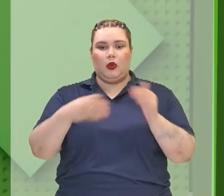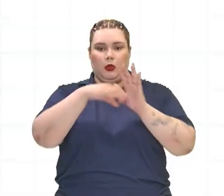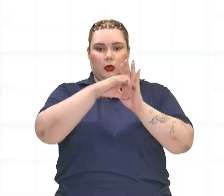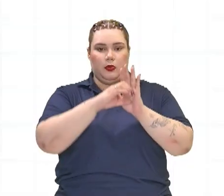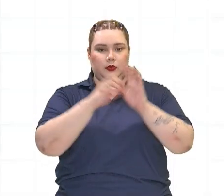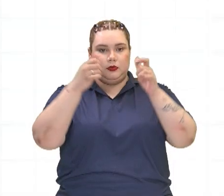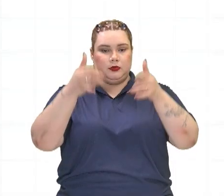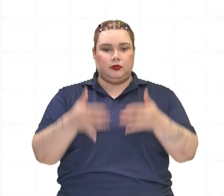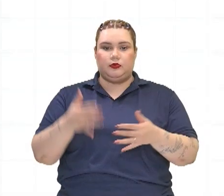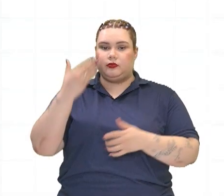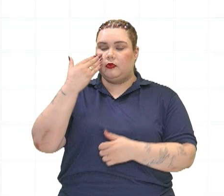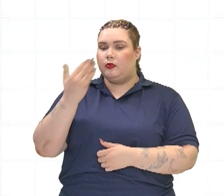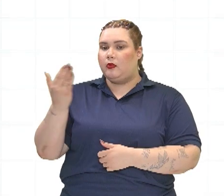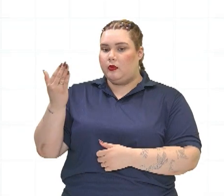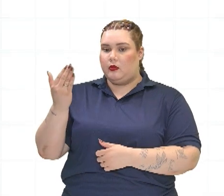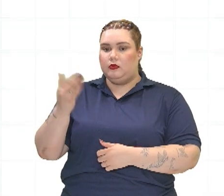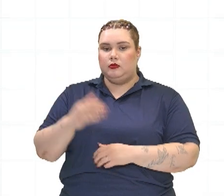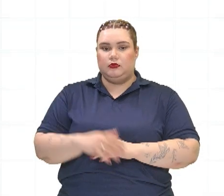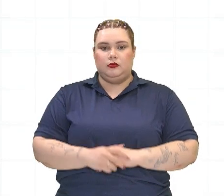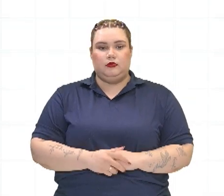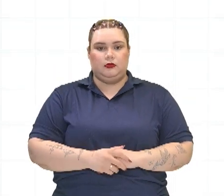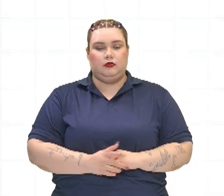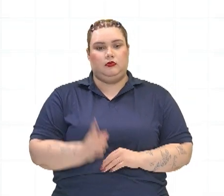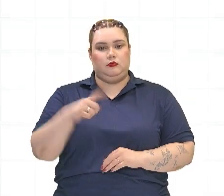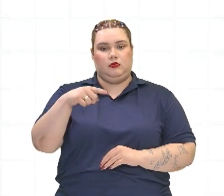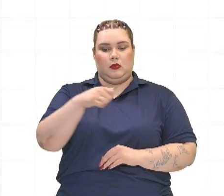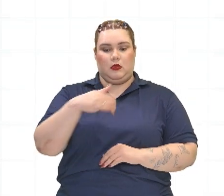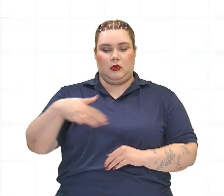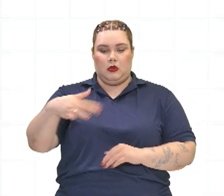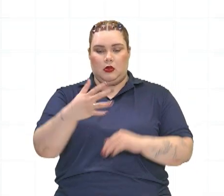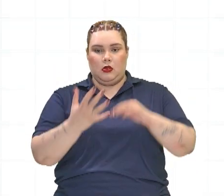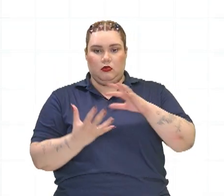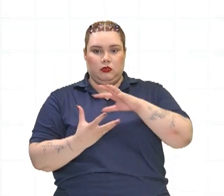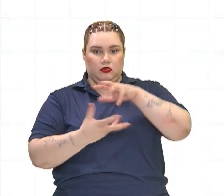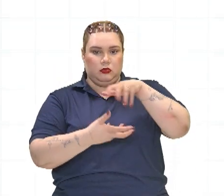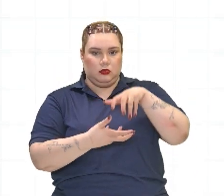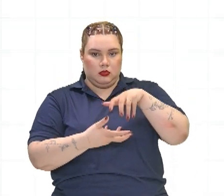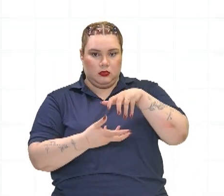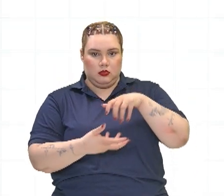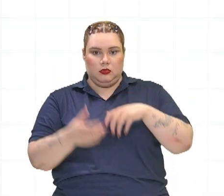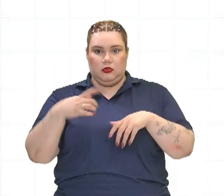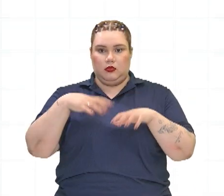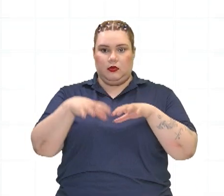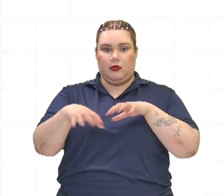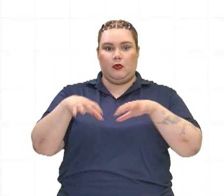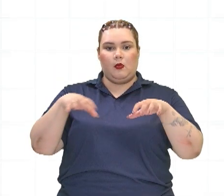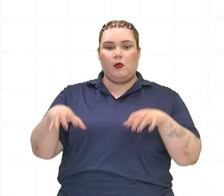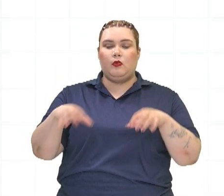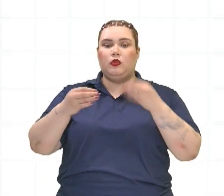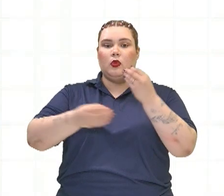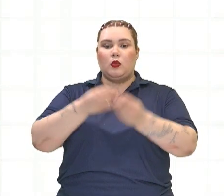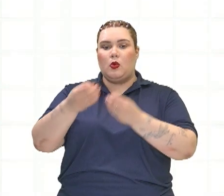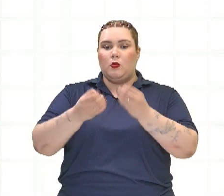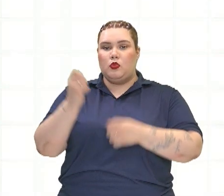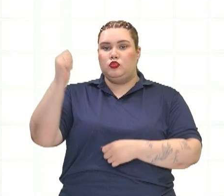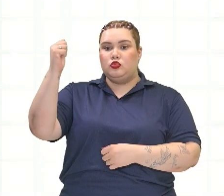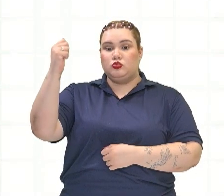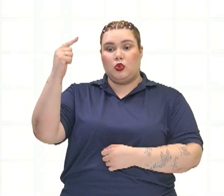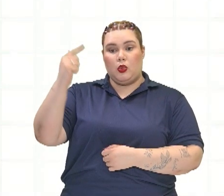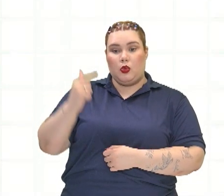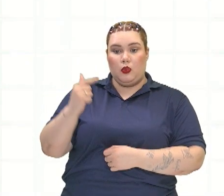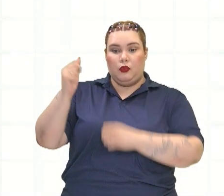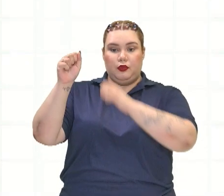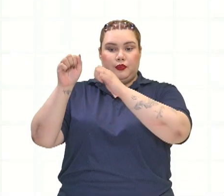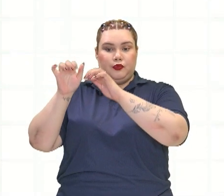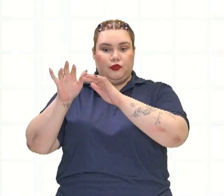zonas climáticas. São áreas do planeta divididas conforme a incidência dos